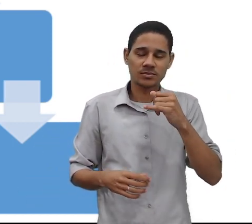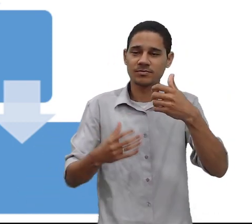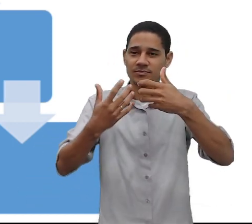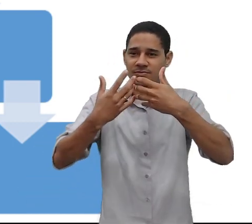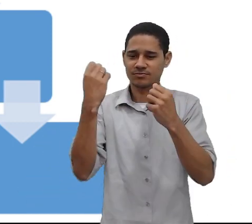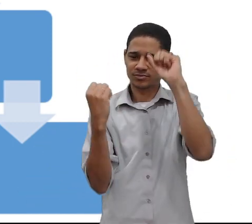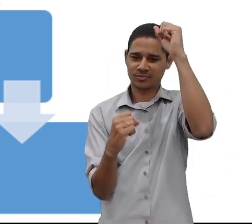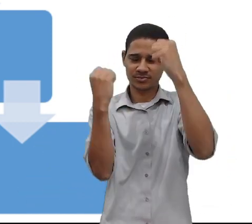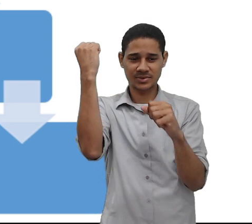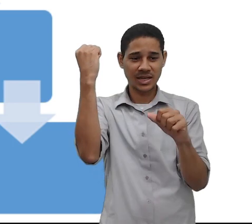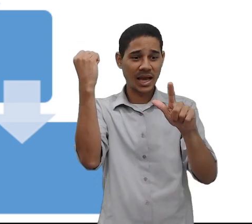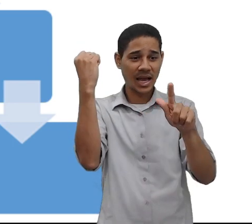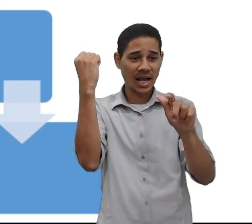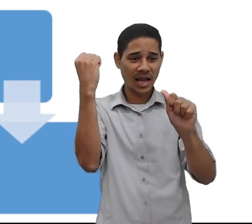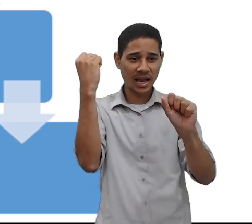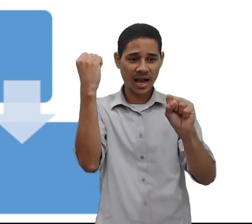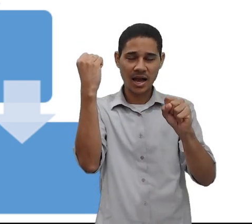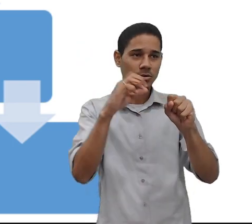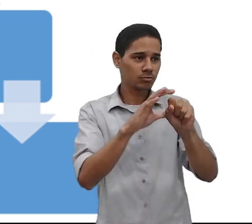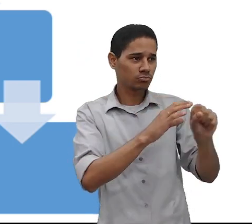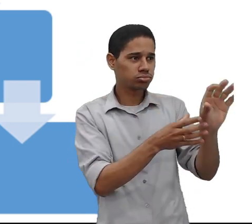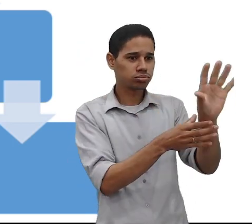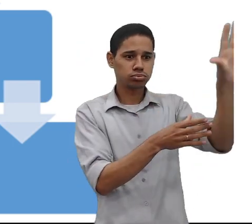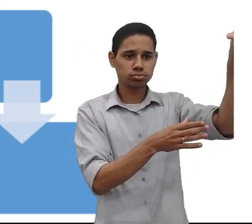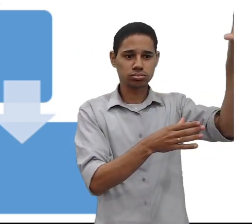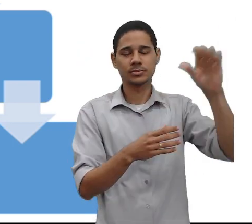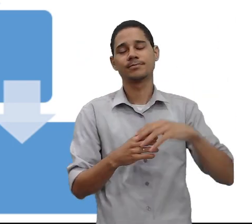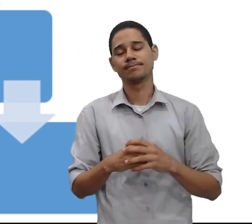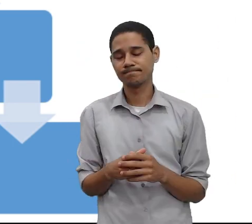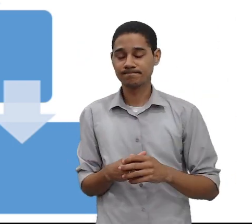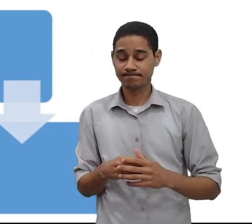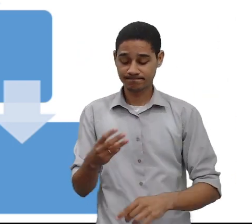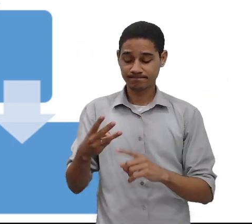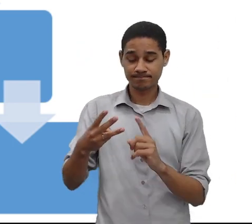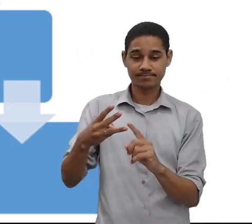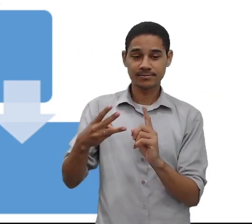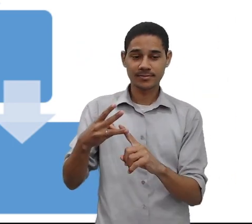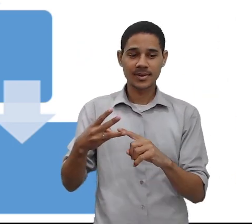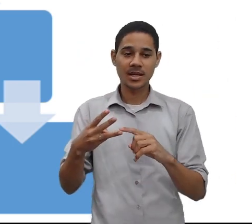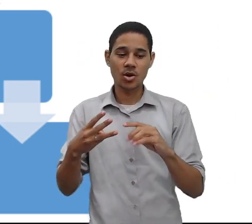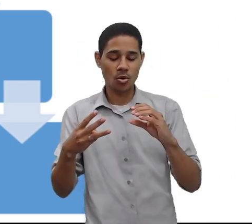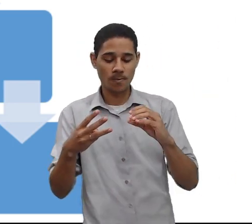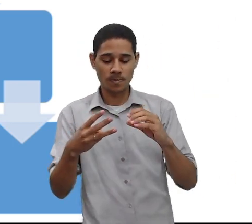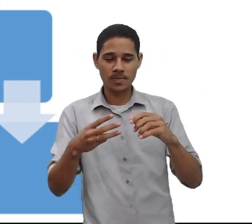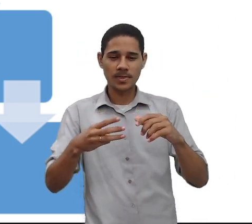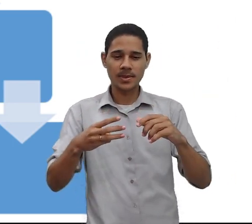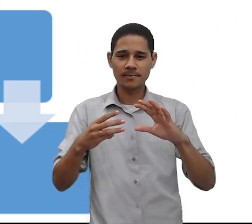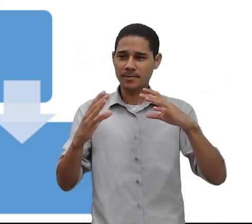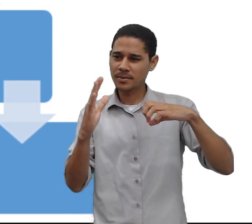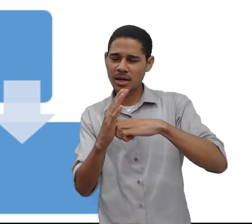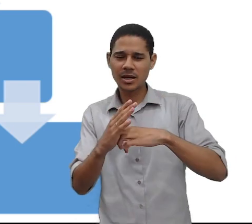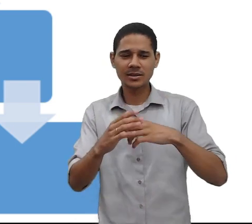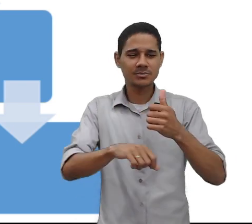indústria. Acidente ocupacional é todo acidente que tem o poder,